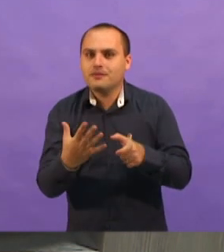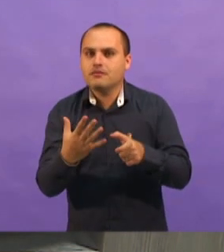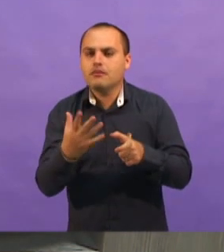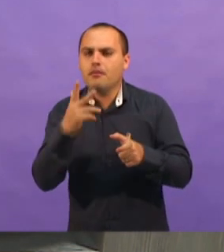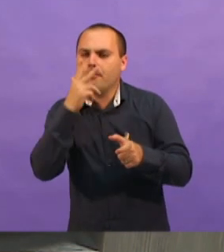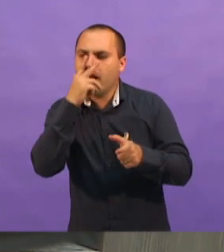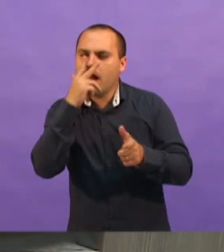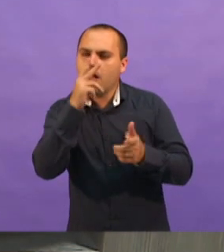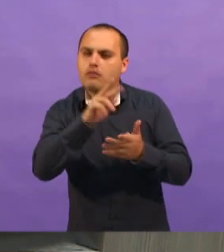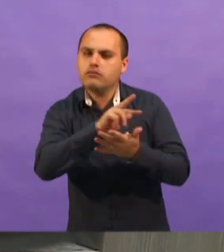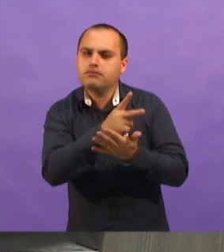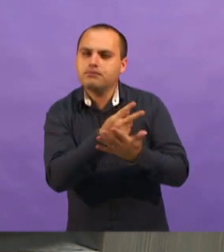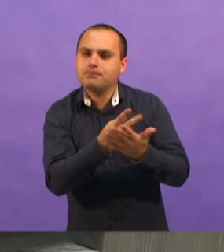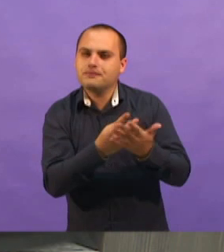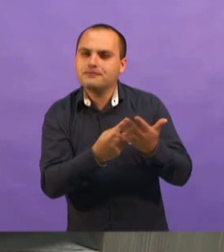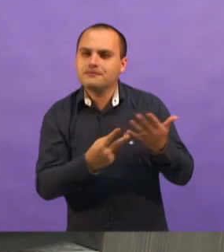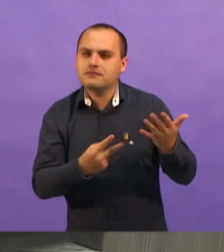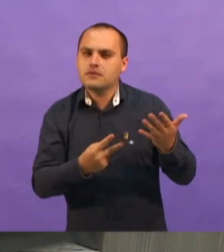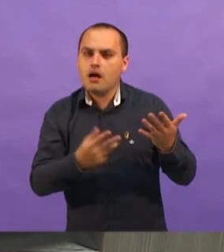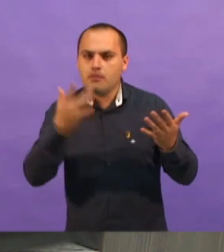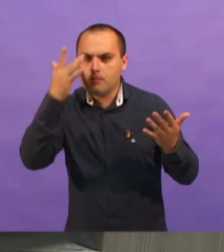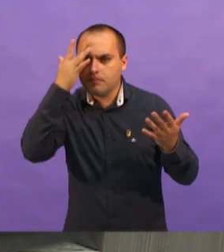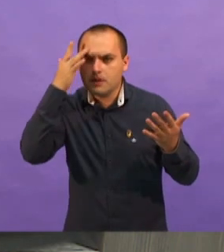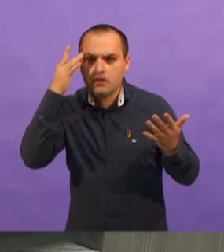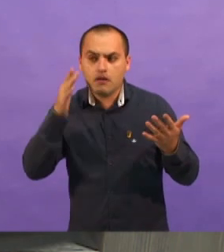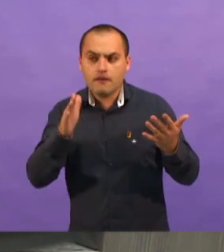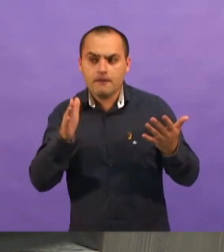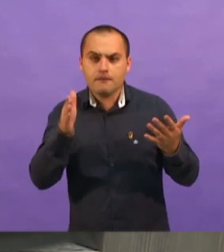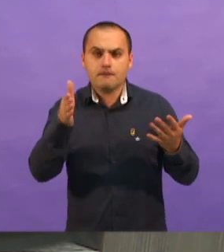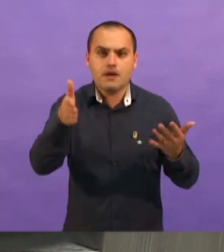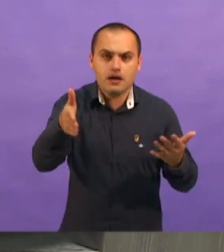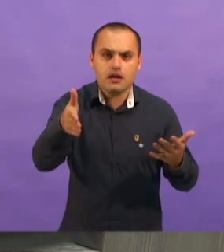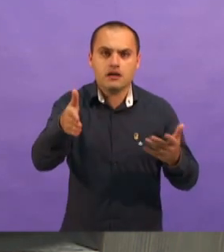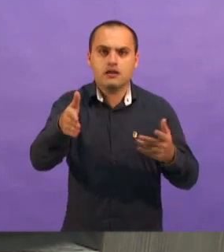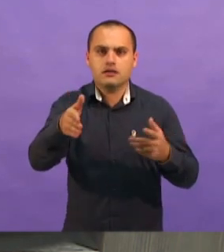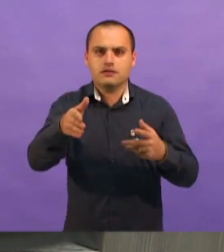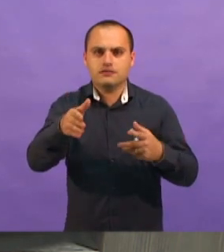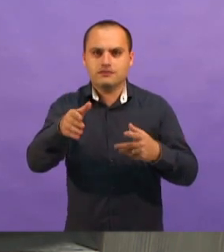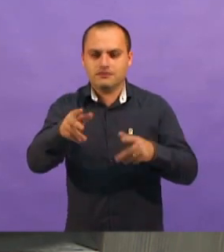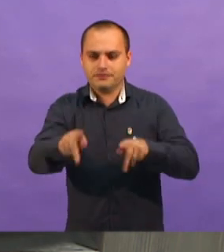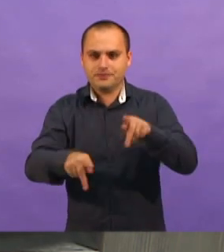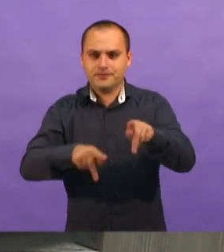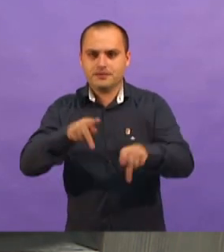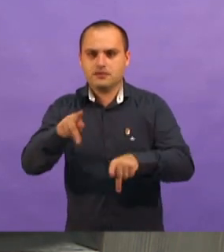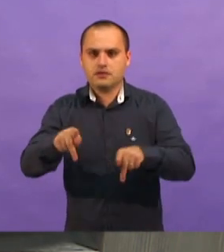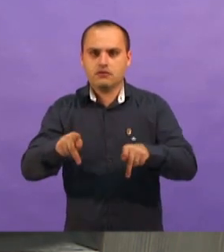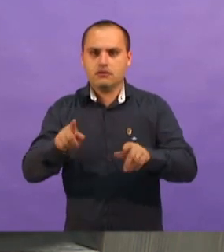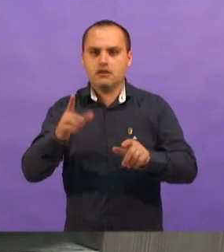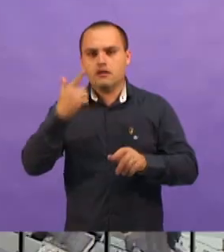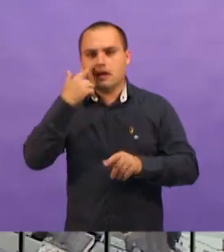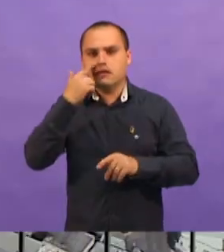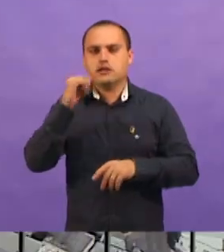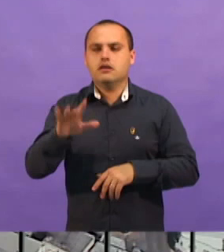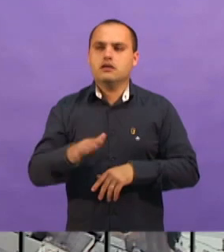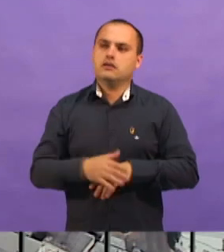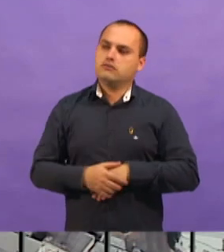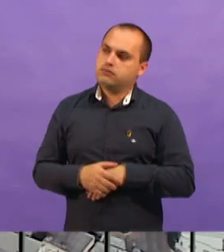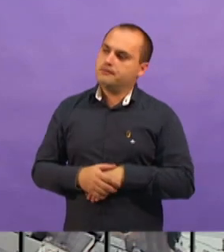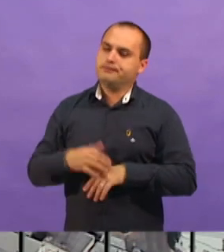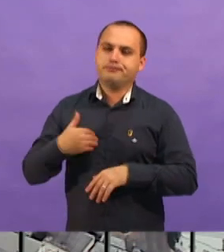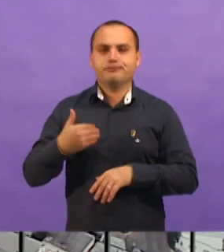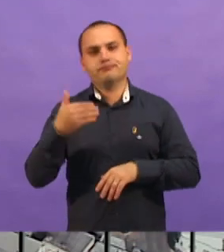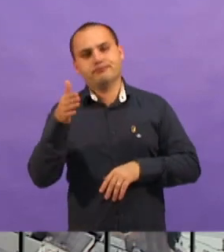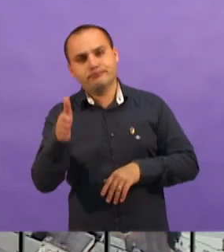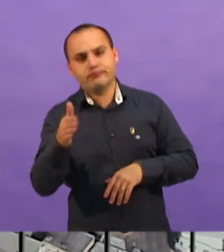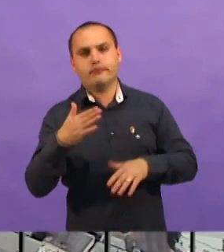ao lançamento do anuário, ou que não é especificamente estar ali de corpo presente, mas as pessoas